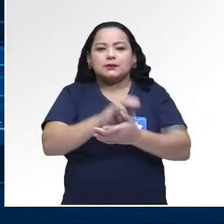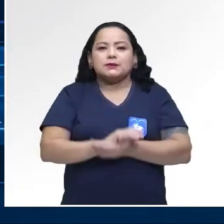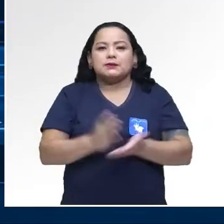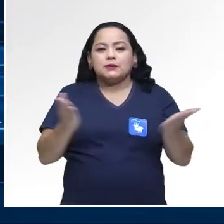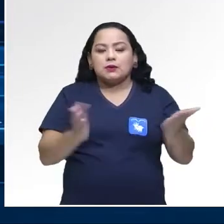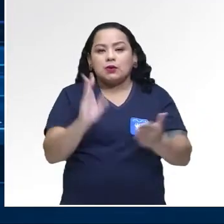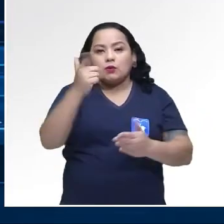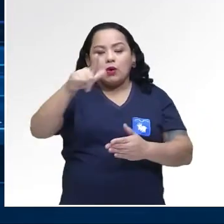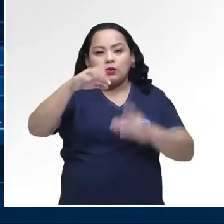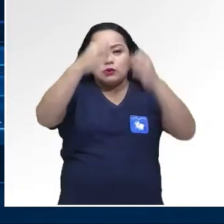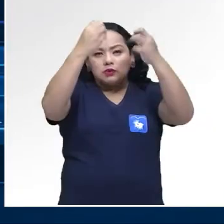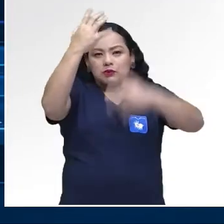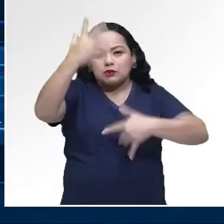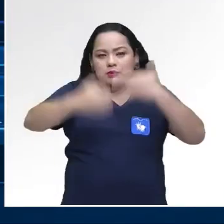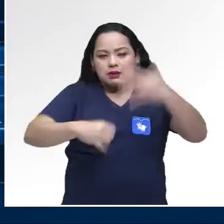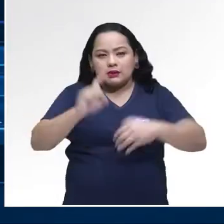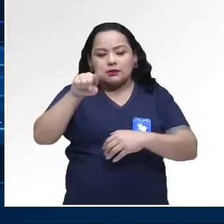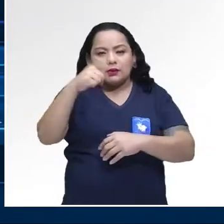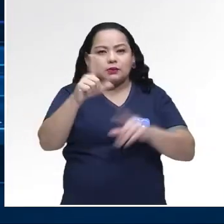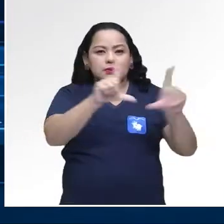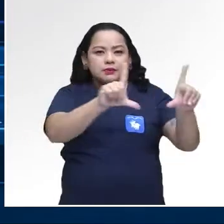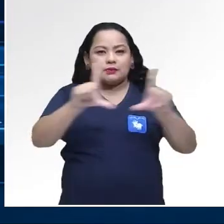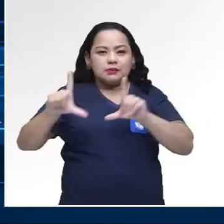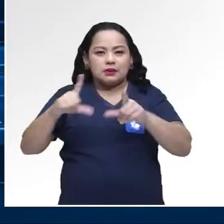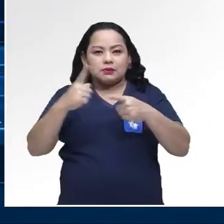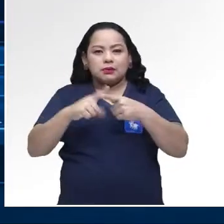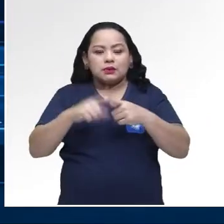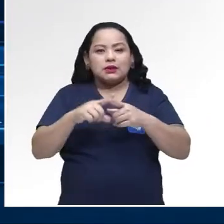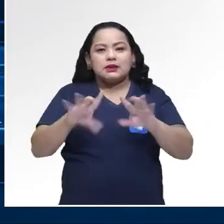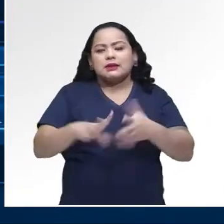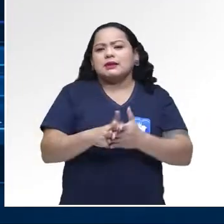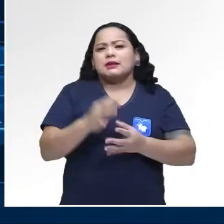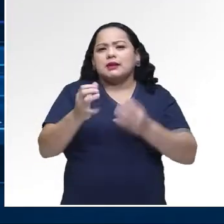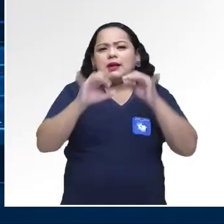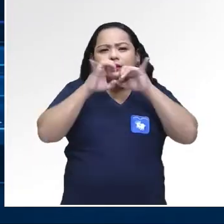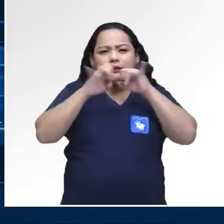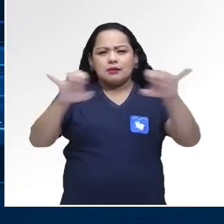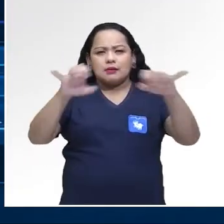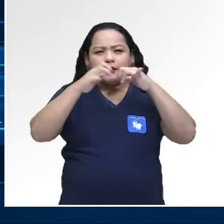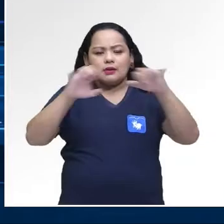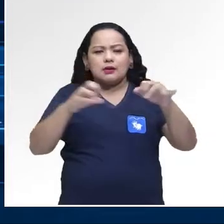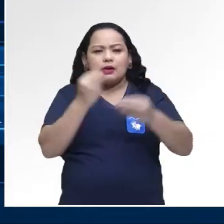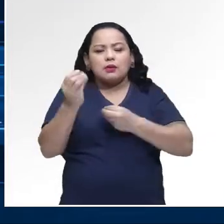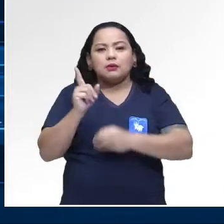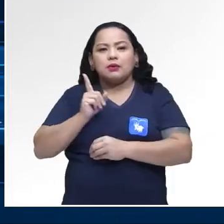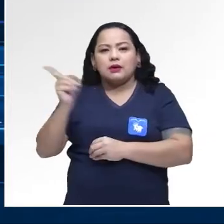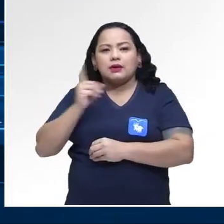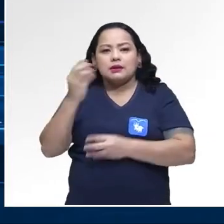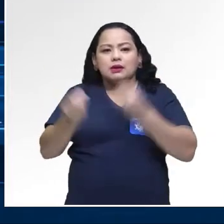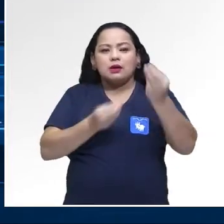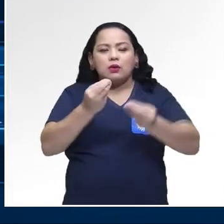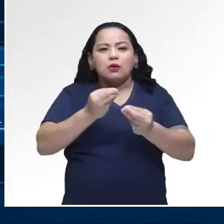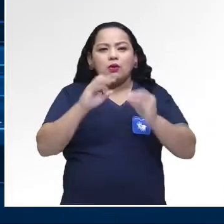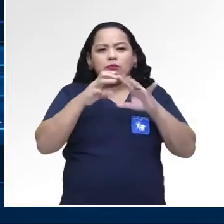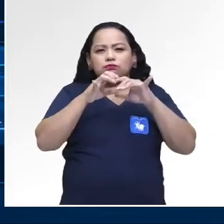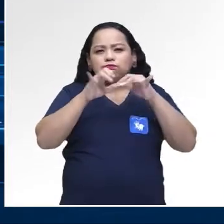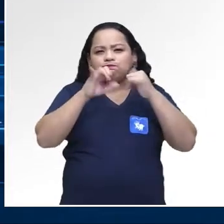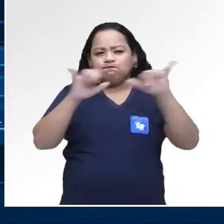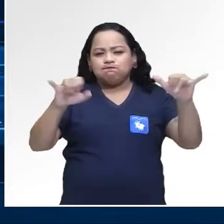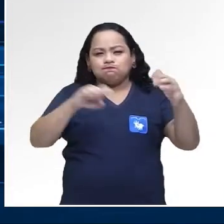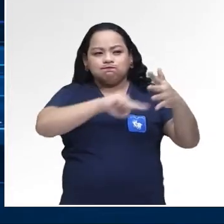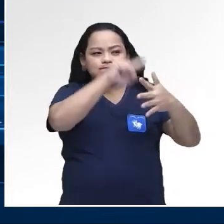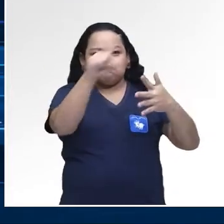outra definição na nossa próxima imagem sobre o circuito elétrico, né? Então, ele vai ser aqui, ó, um circuito